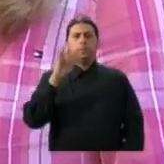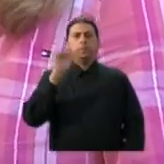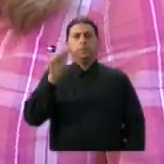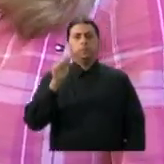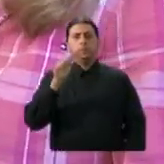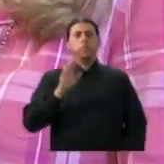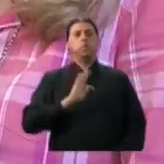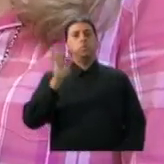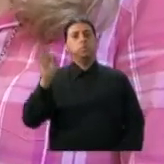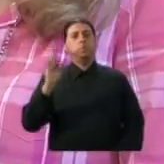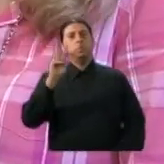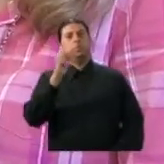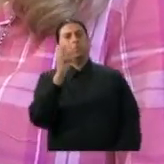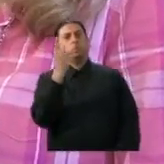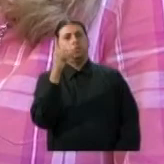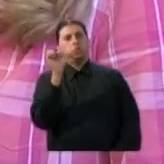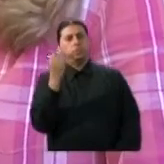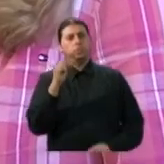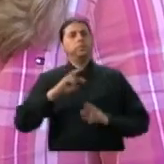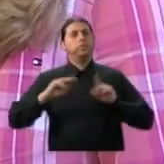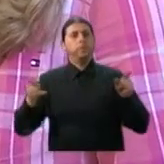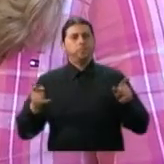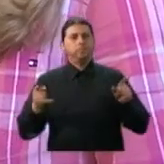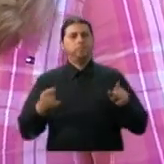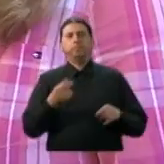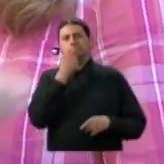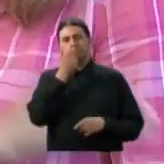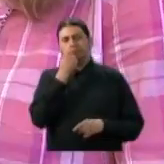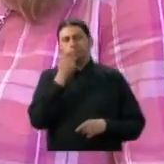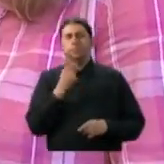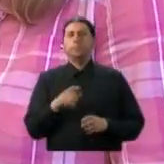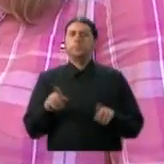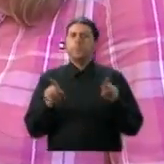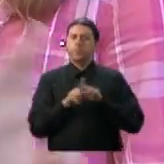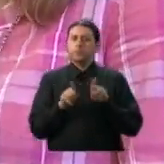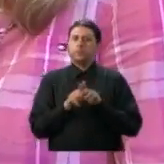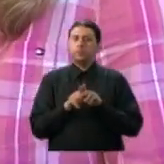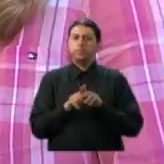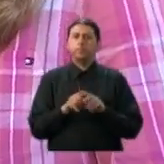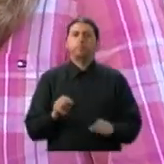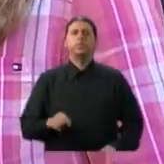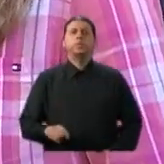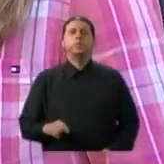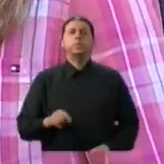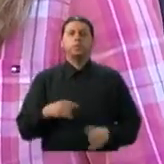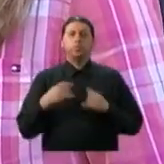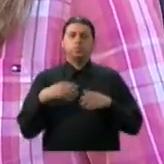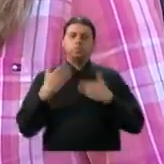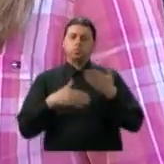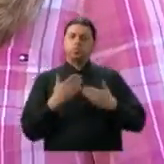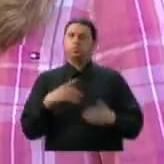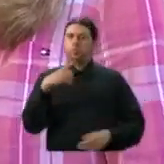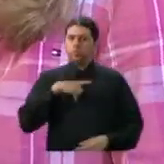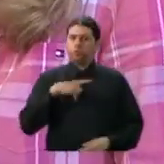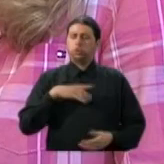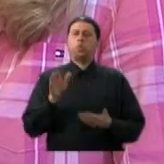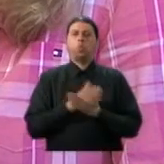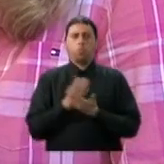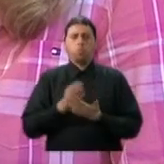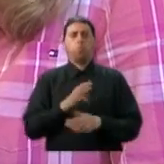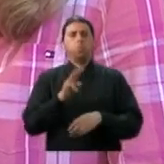2017, que não serve para ser vacinada em 2018. E nem a de 2016 serviria para ser vacinada em 2017. Então,